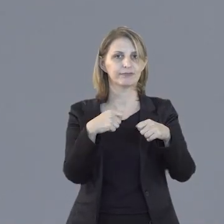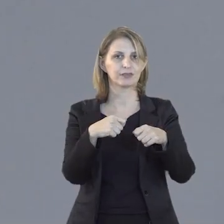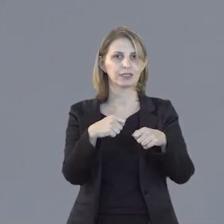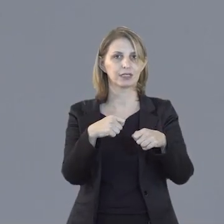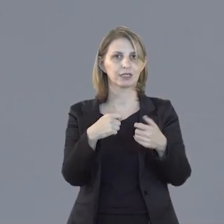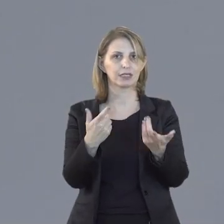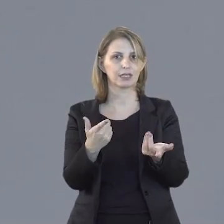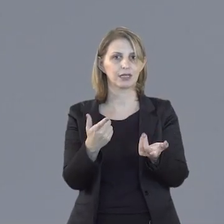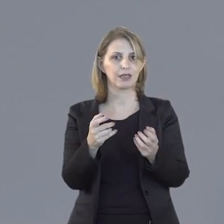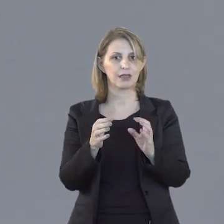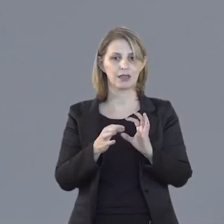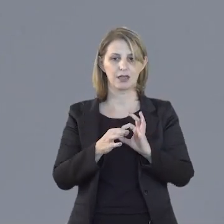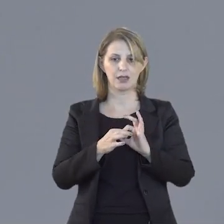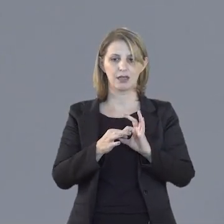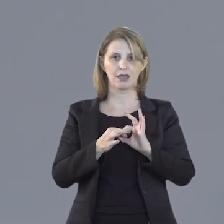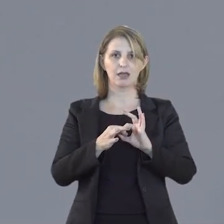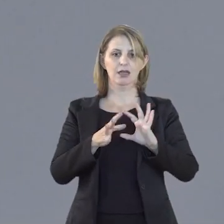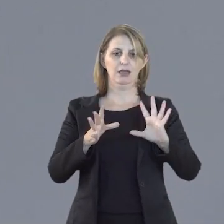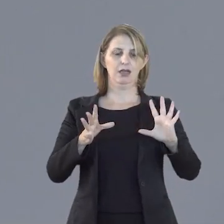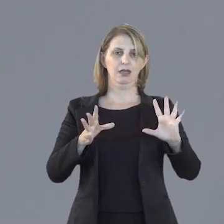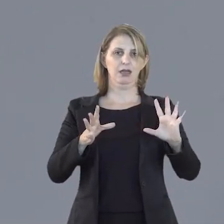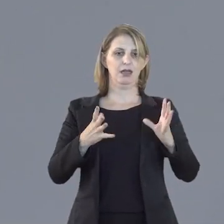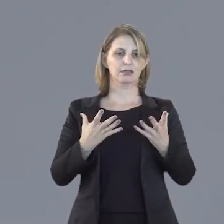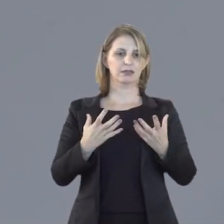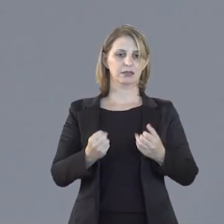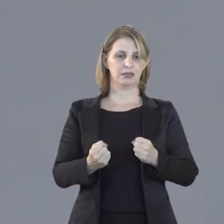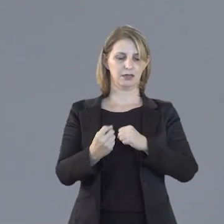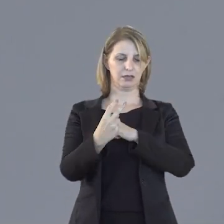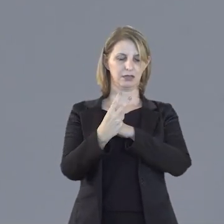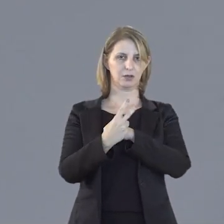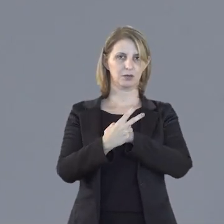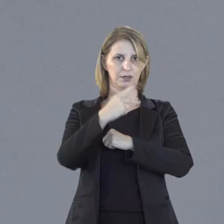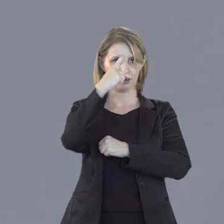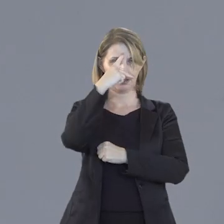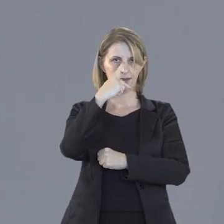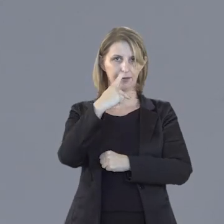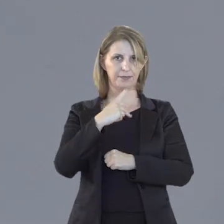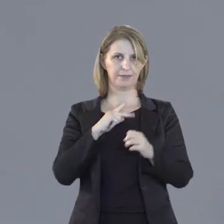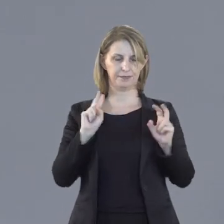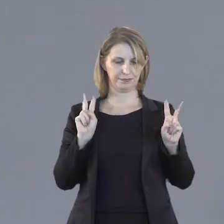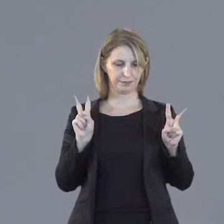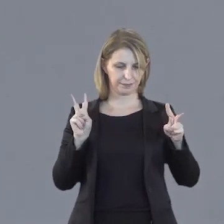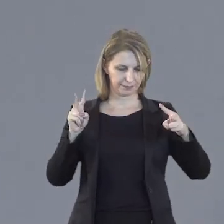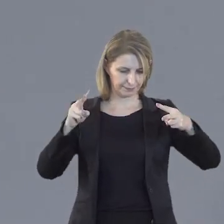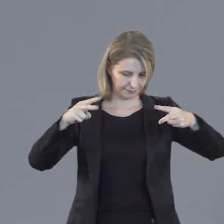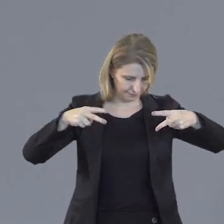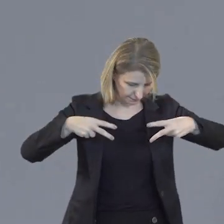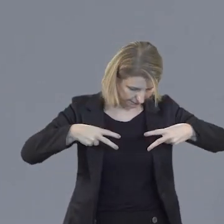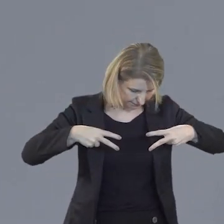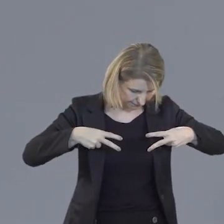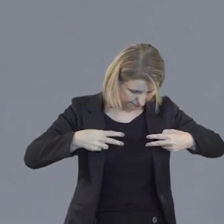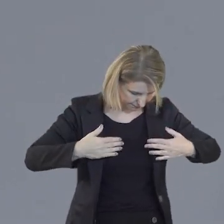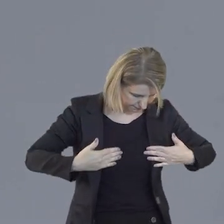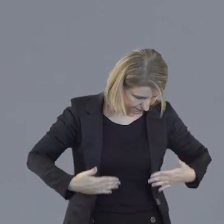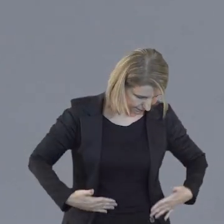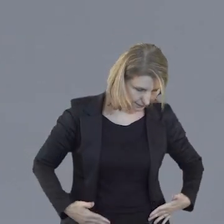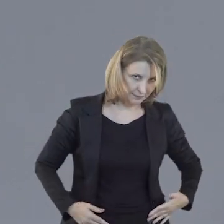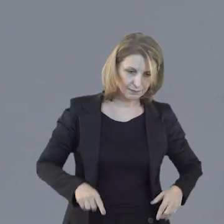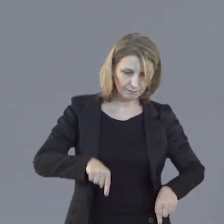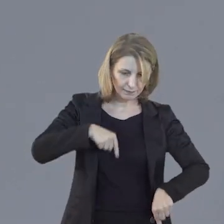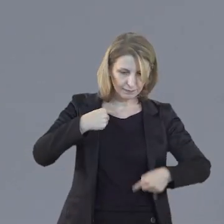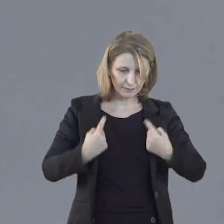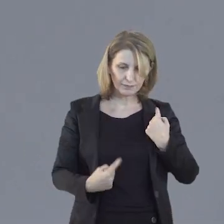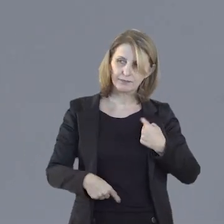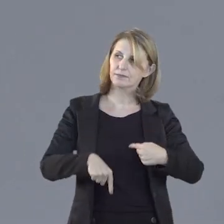gente precisamos nos permitir de nos cuidarmos, olhar um pouquinho